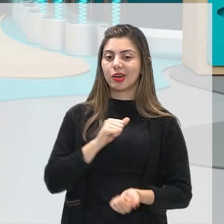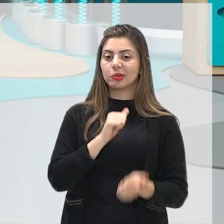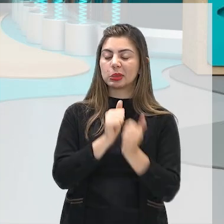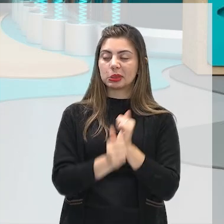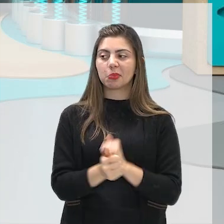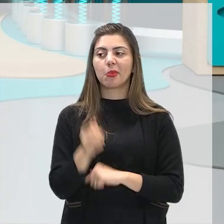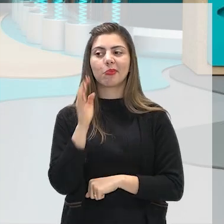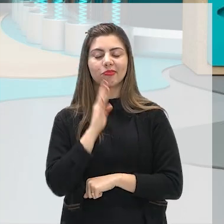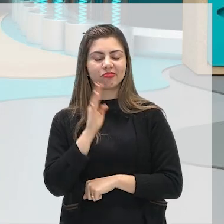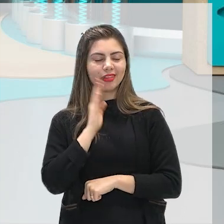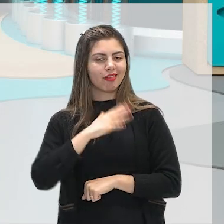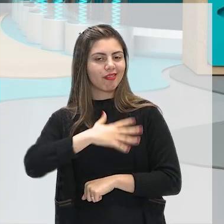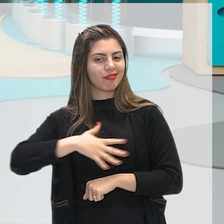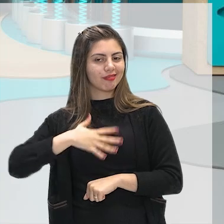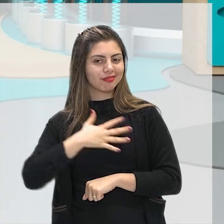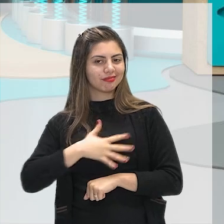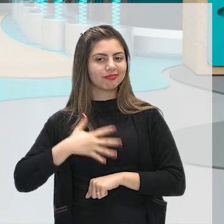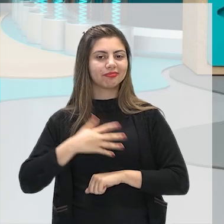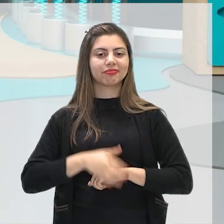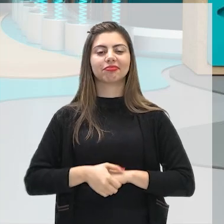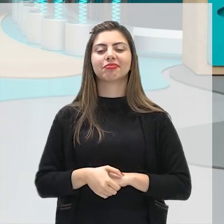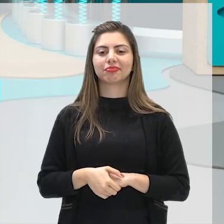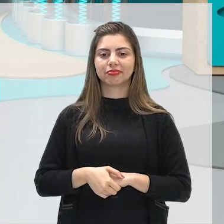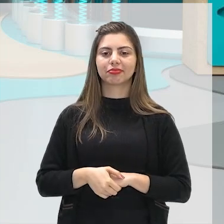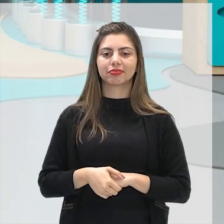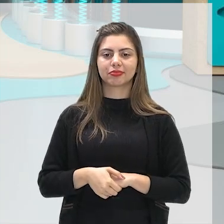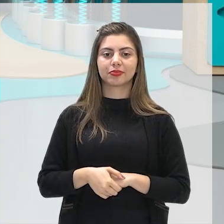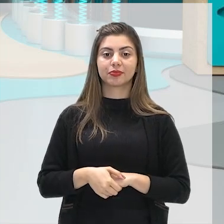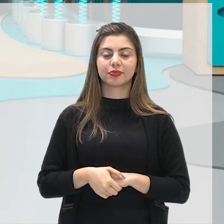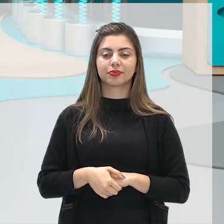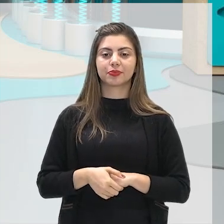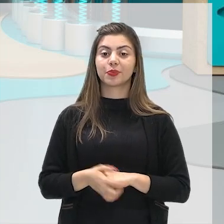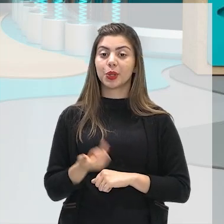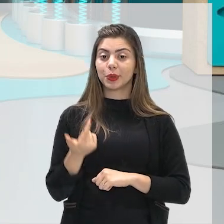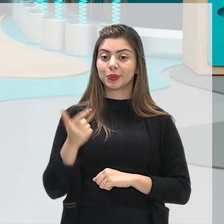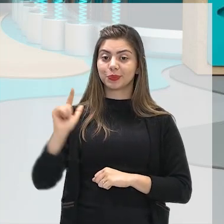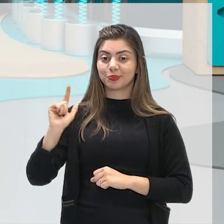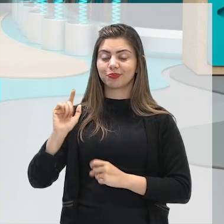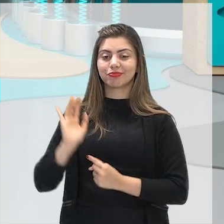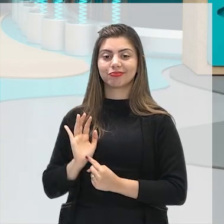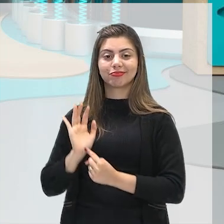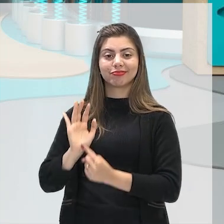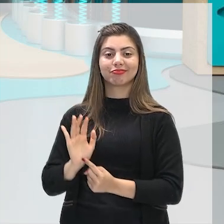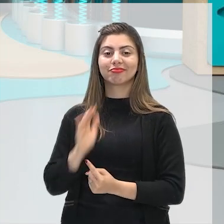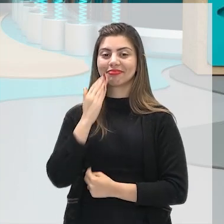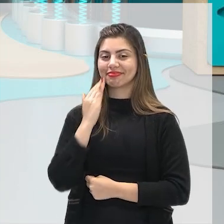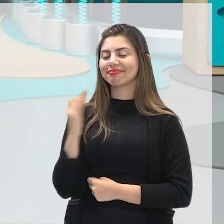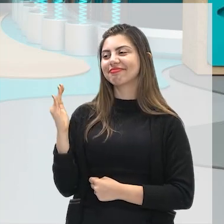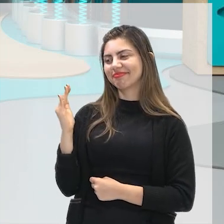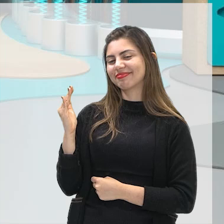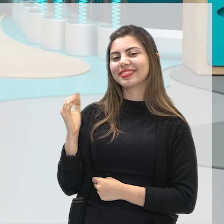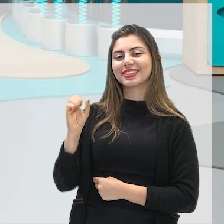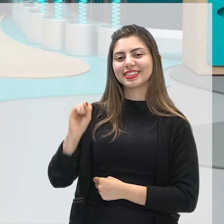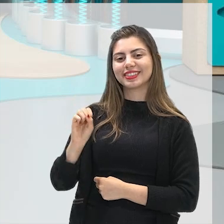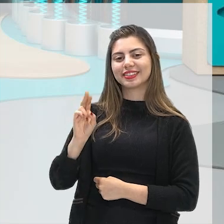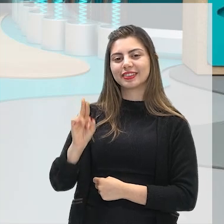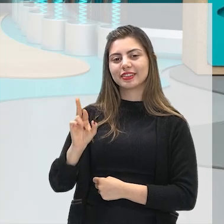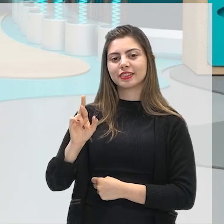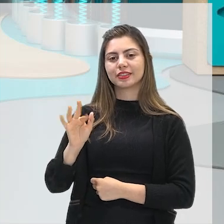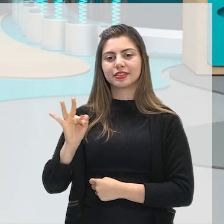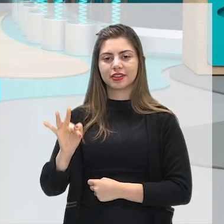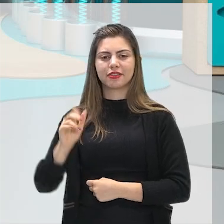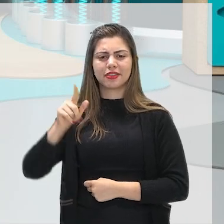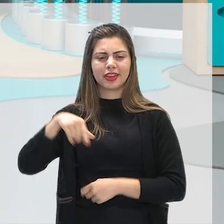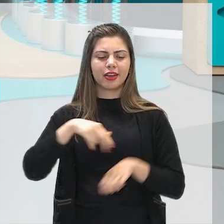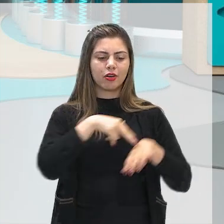super prazerosa, viu? Prosseguindo, outro que eu apresentei para vocês foi o surf. O surf é uma